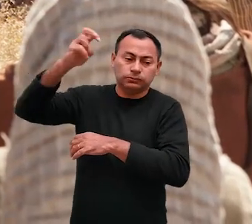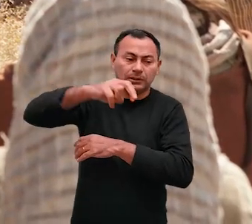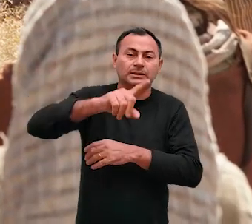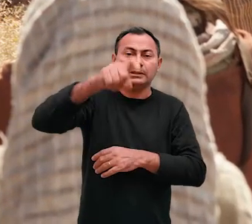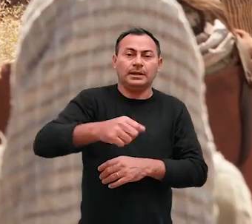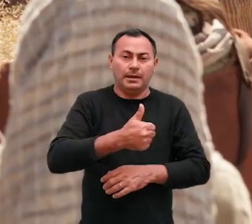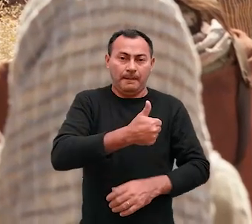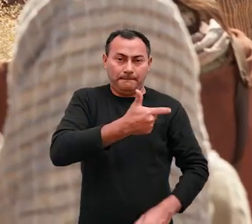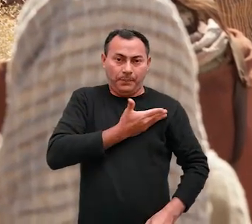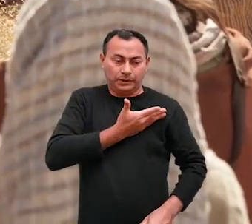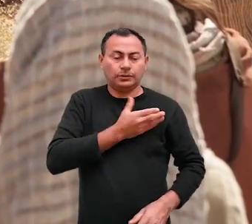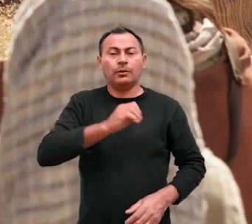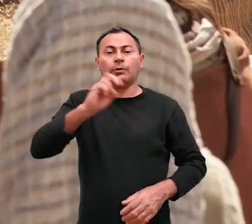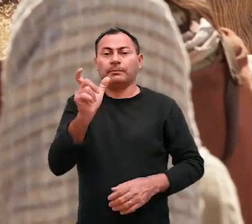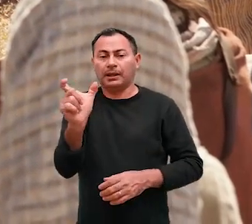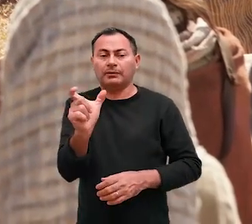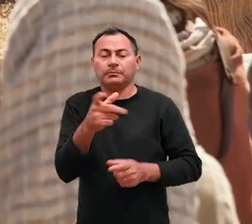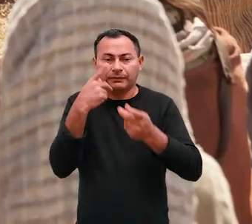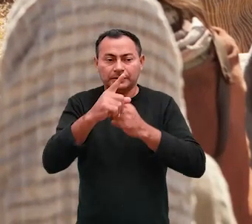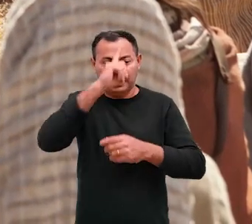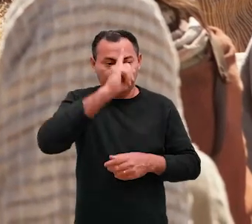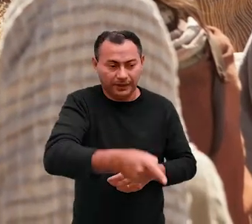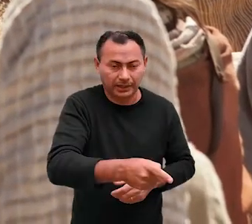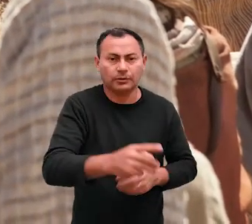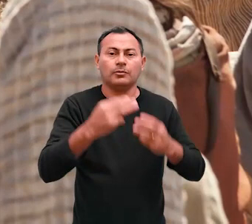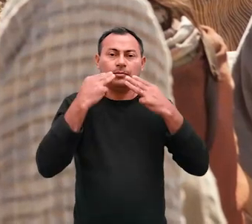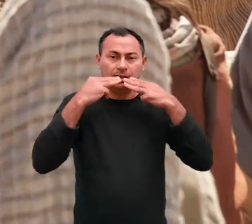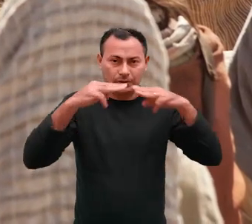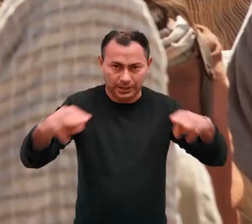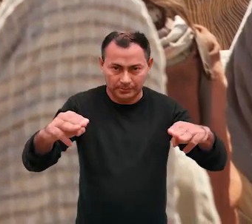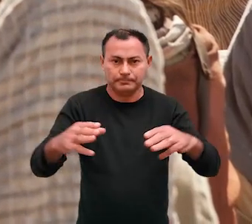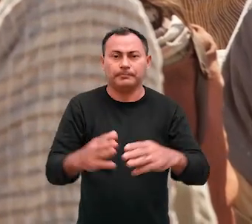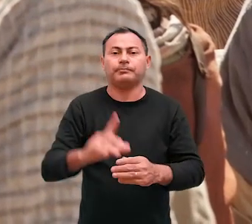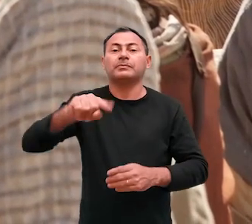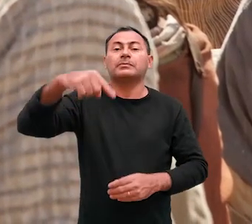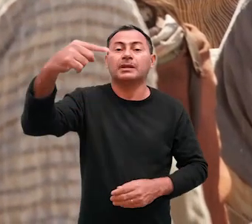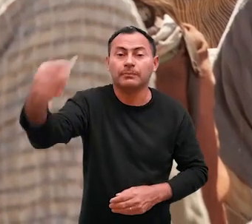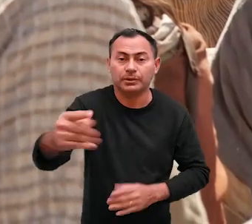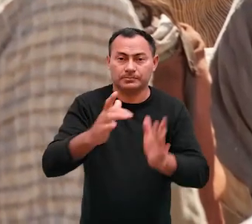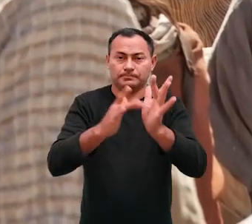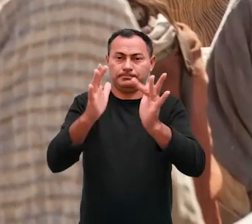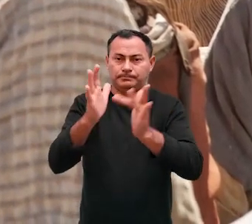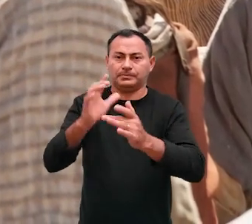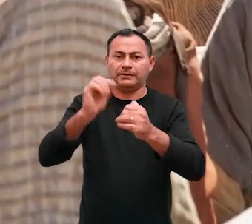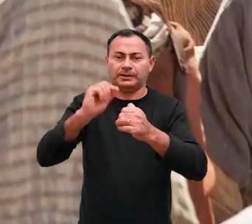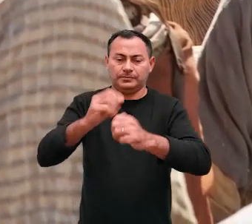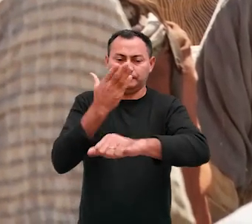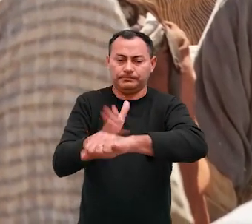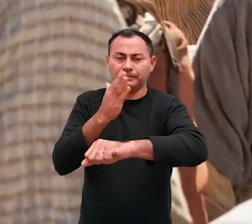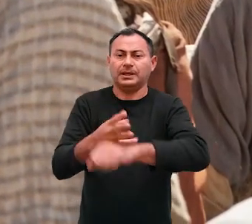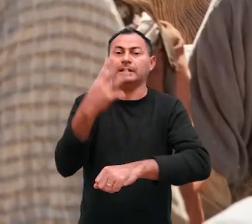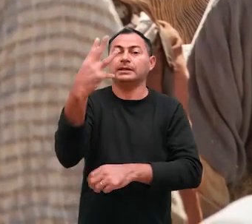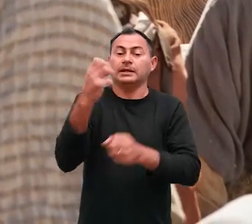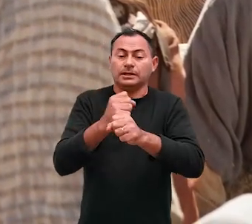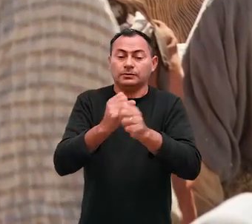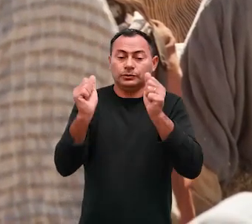serem apóstolos, ou, em outras palavras, enviados ou missionários. Depois, Jesus faria um treinamento de